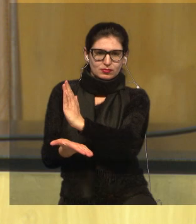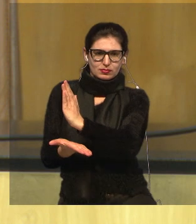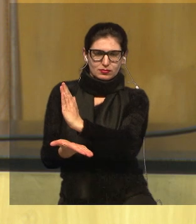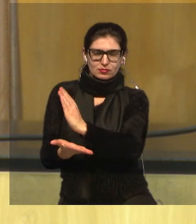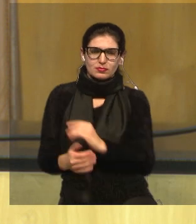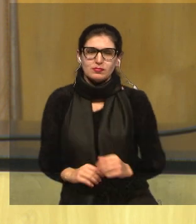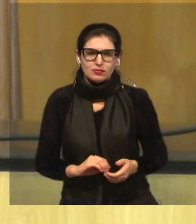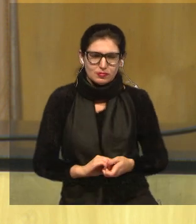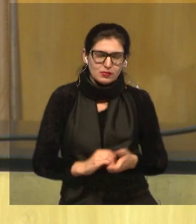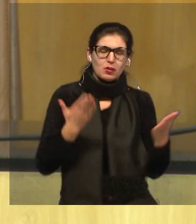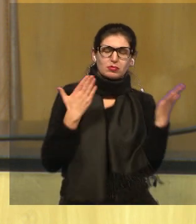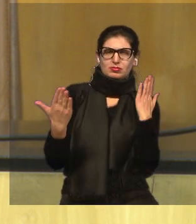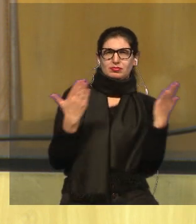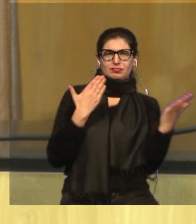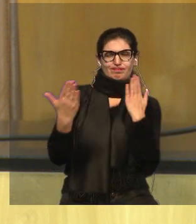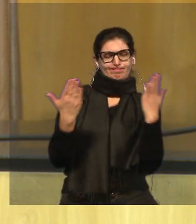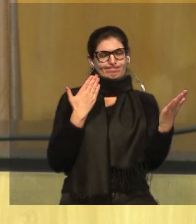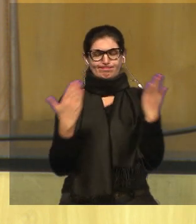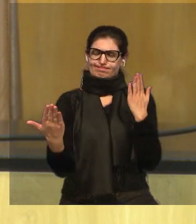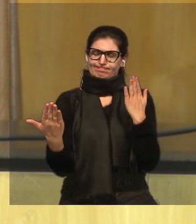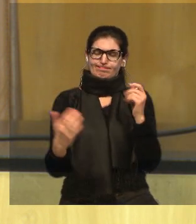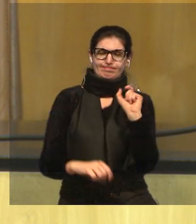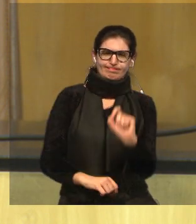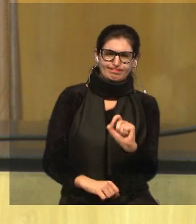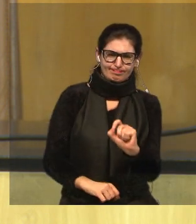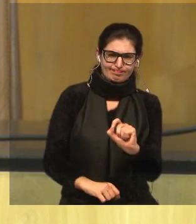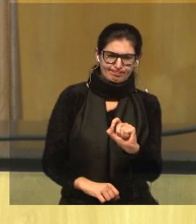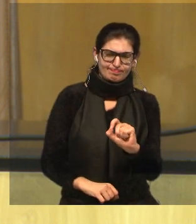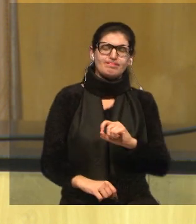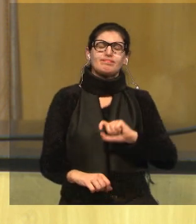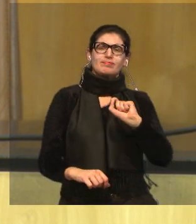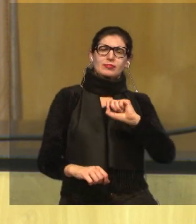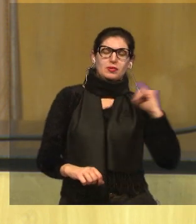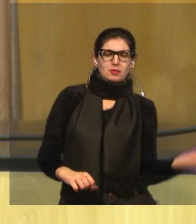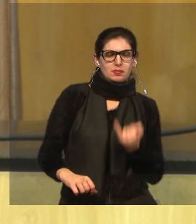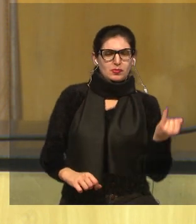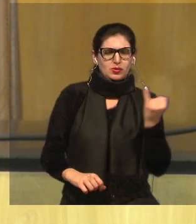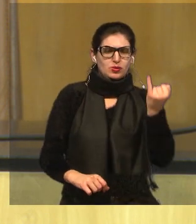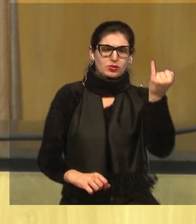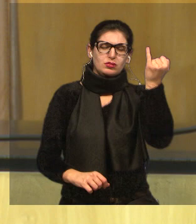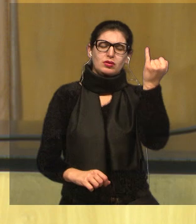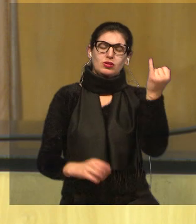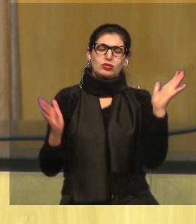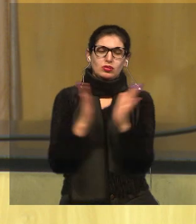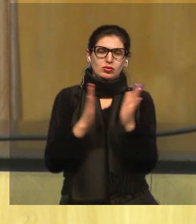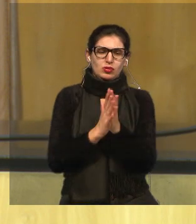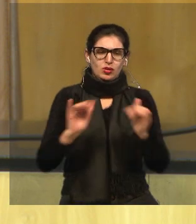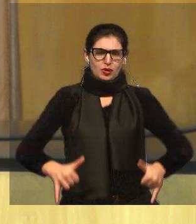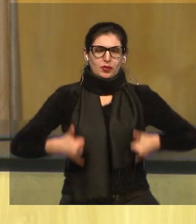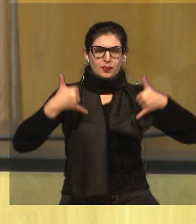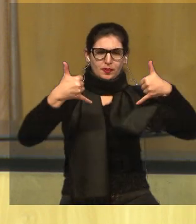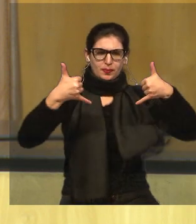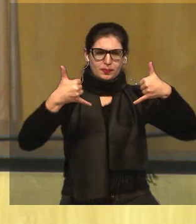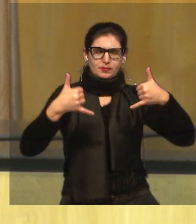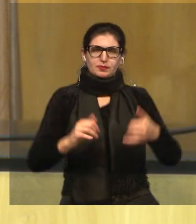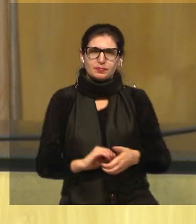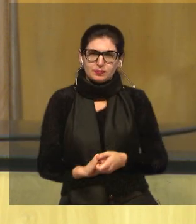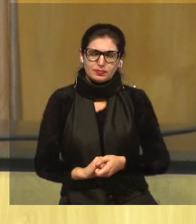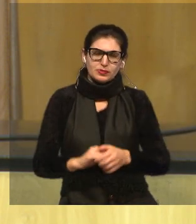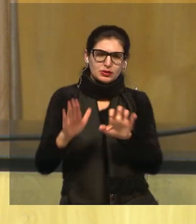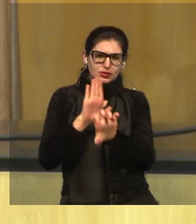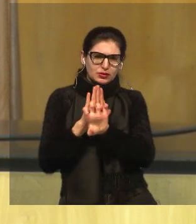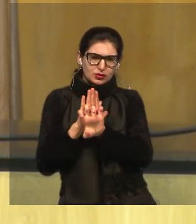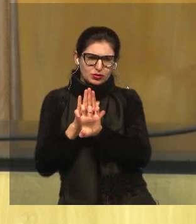Então, eu fiz um comparativo, e eu queria deixar isso na minha fala, porque é importante comemorar o Estatuto. Quando eu vejo na minha adolescência,